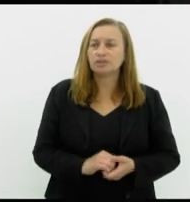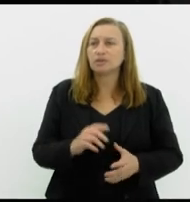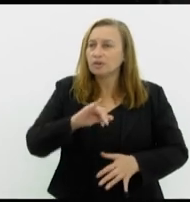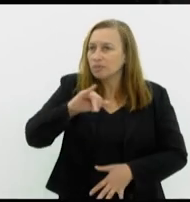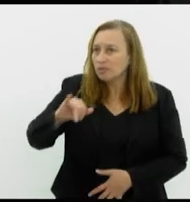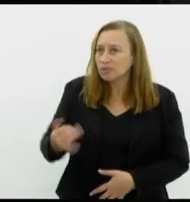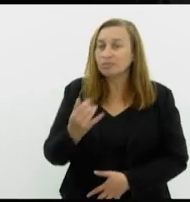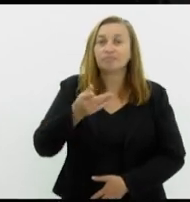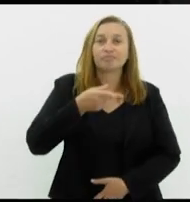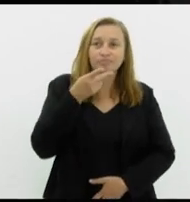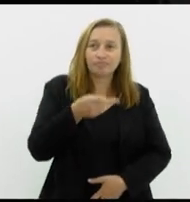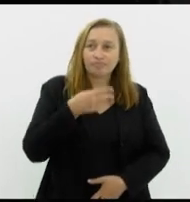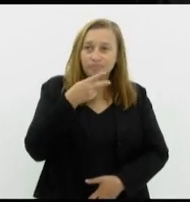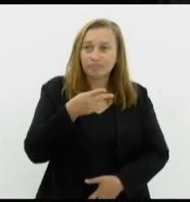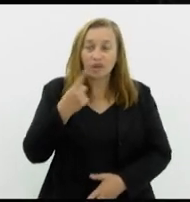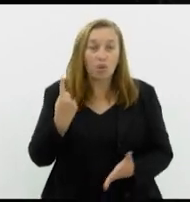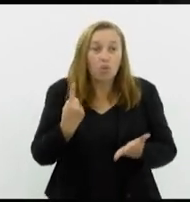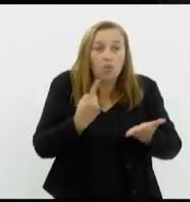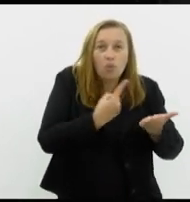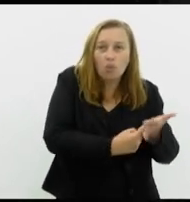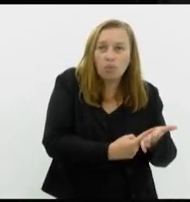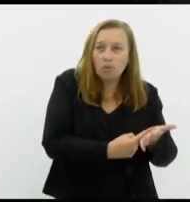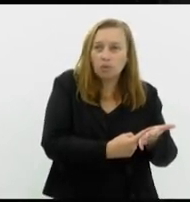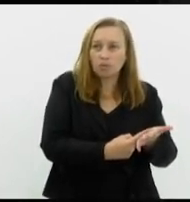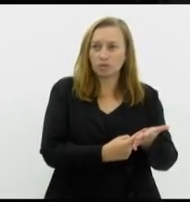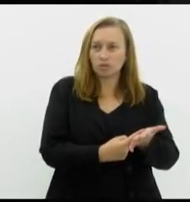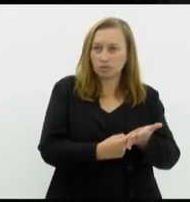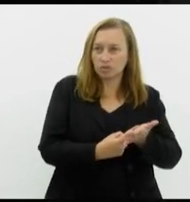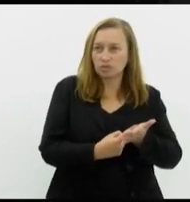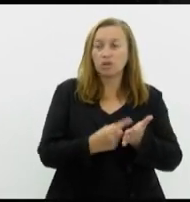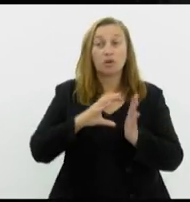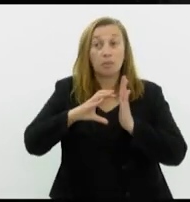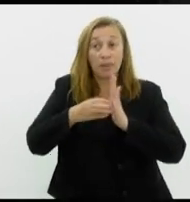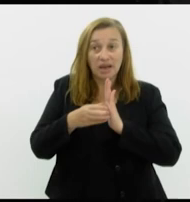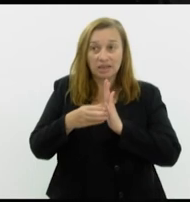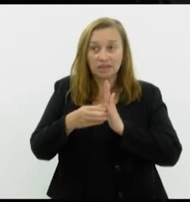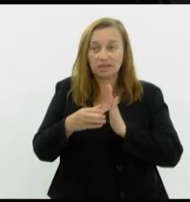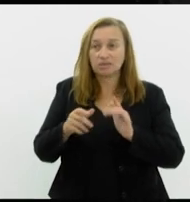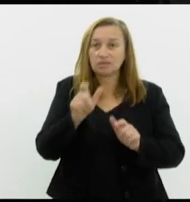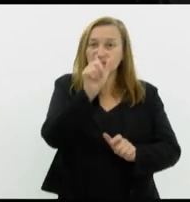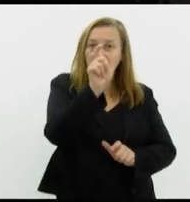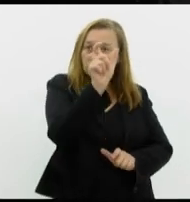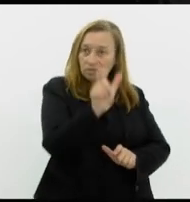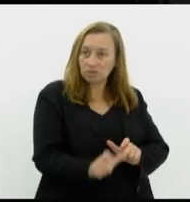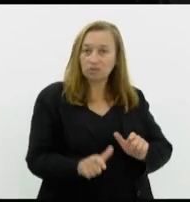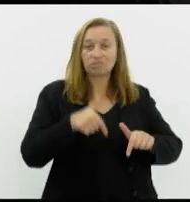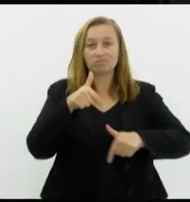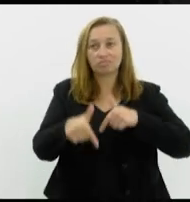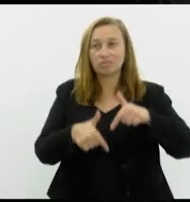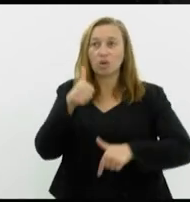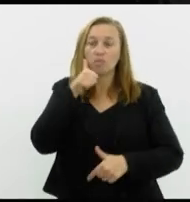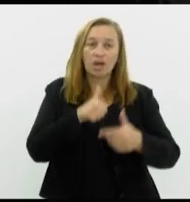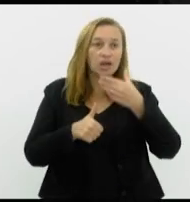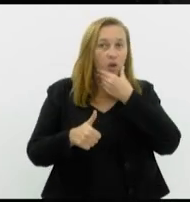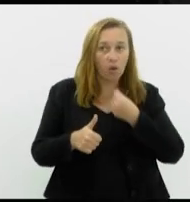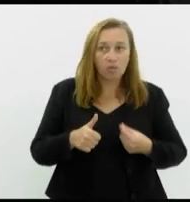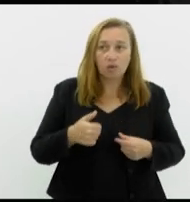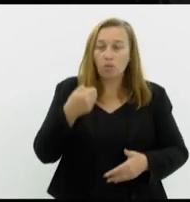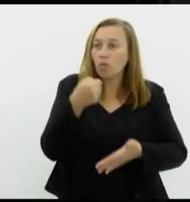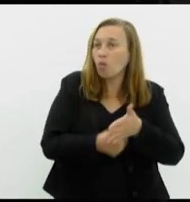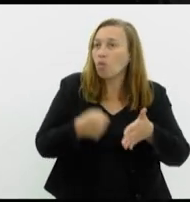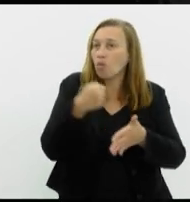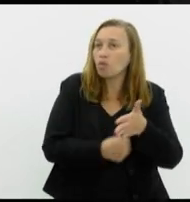reforçar o compromisso do Partido dos Trabalhadores e das Trabalhadoras também com a luta por